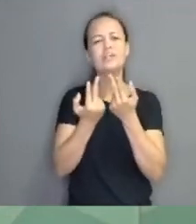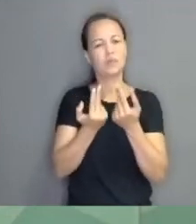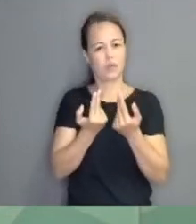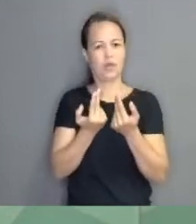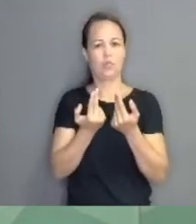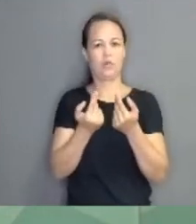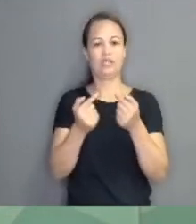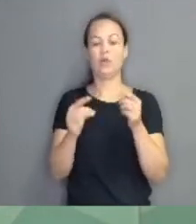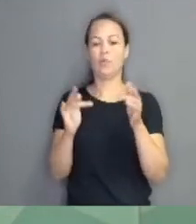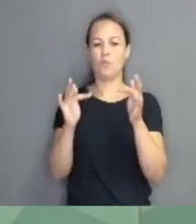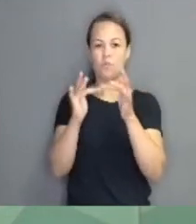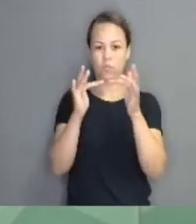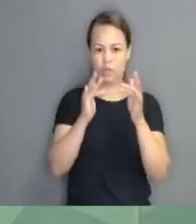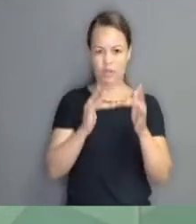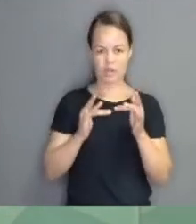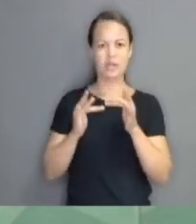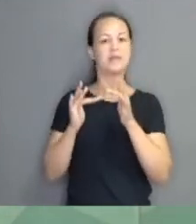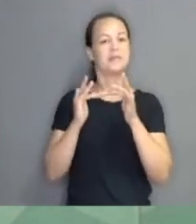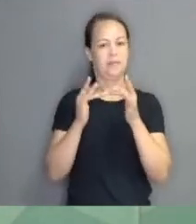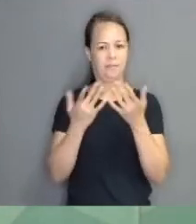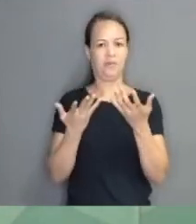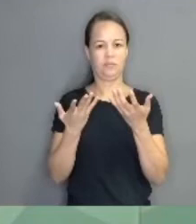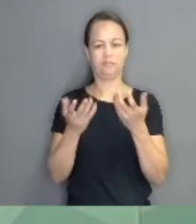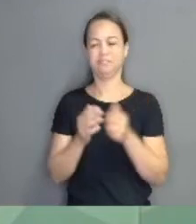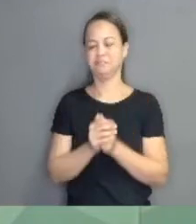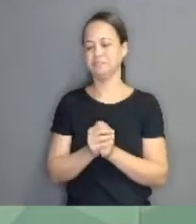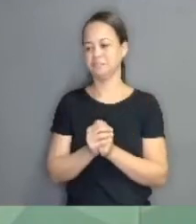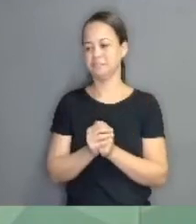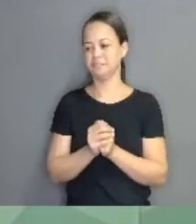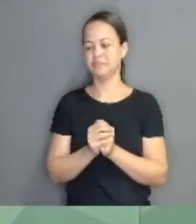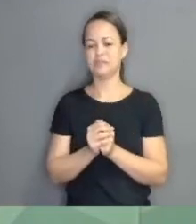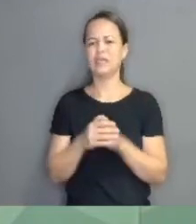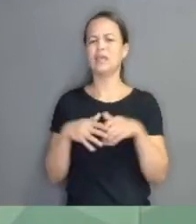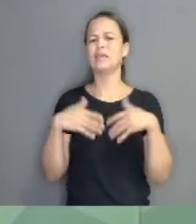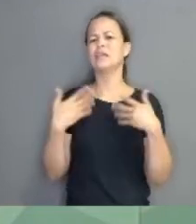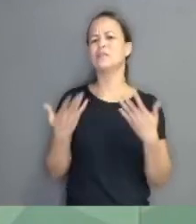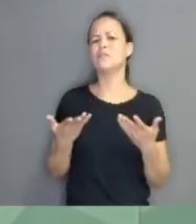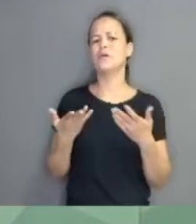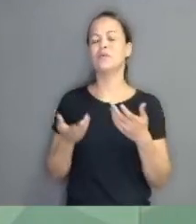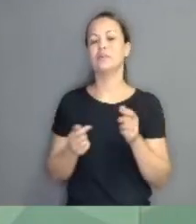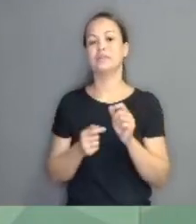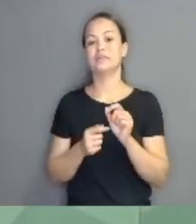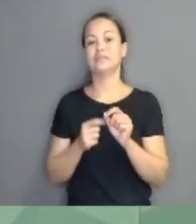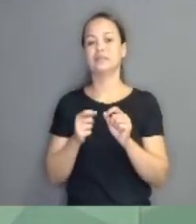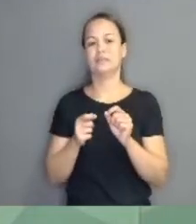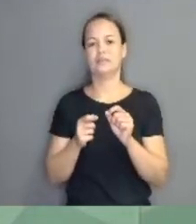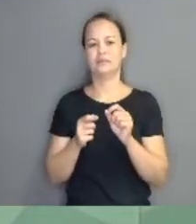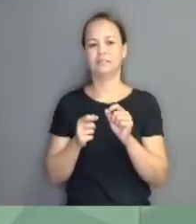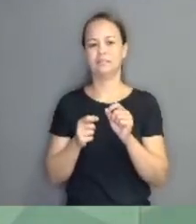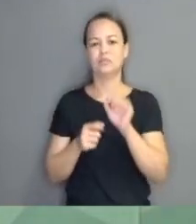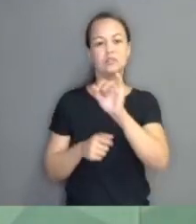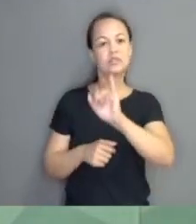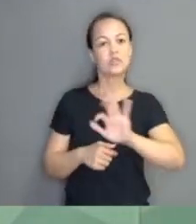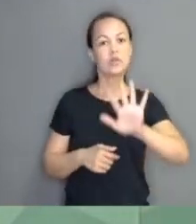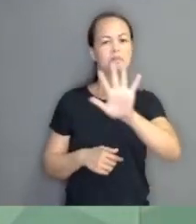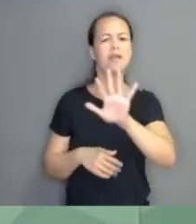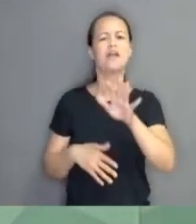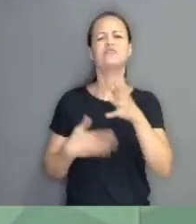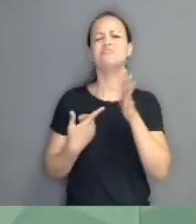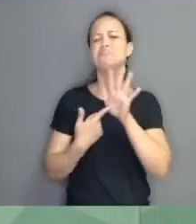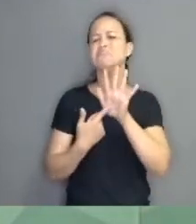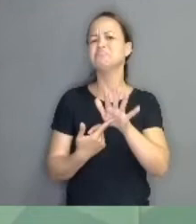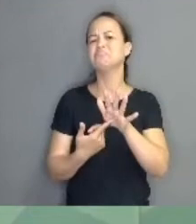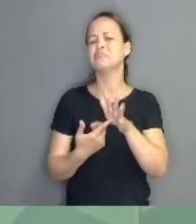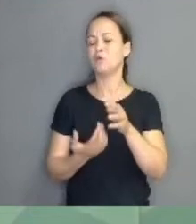então a gente chama isso de rima que elas rimam que animal é esse aqui pessoal e